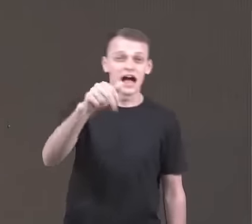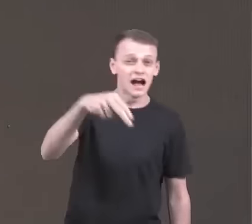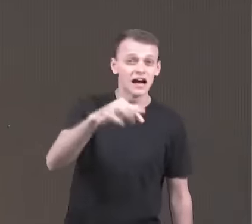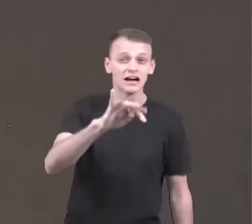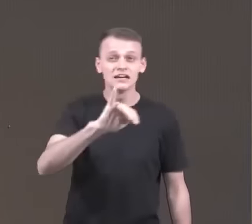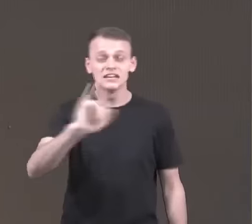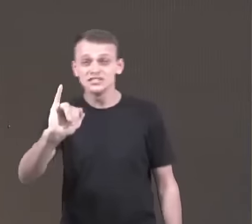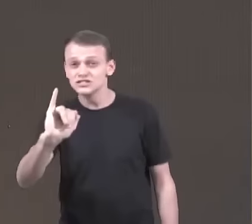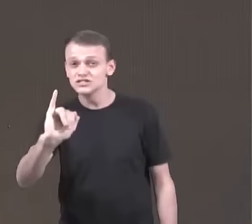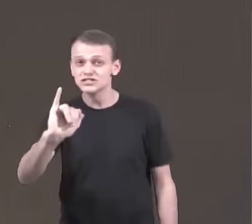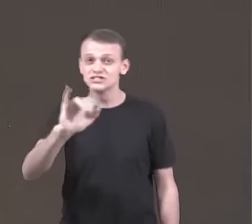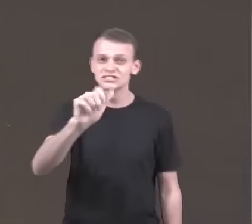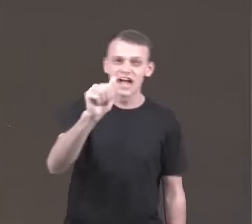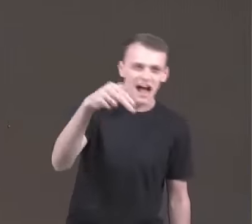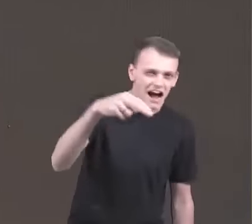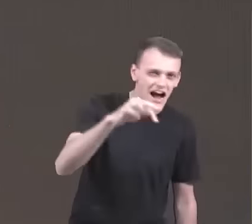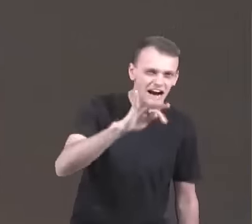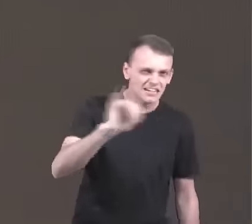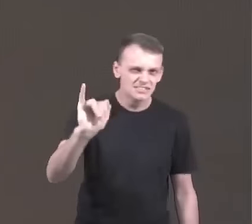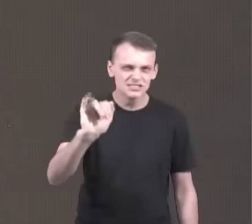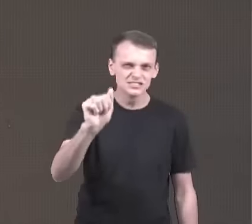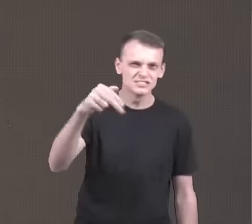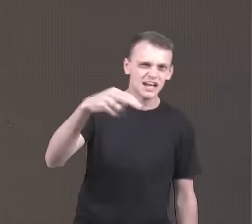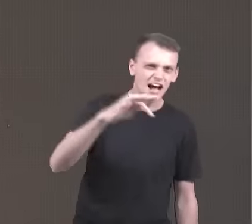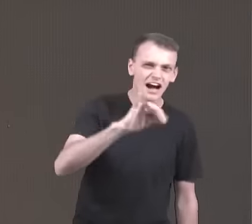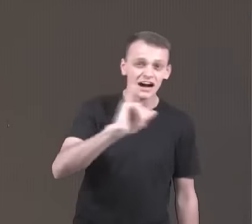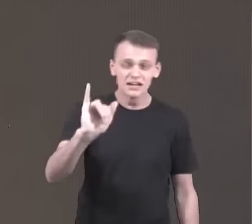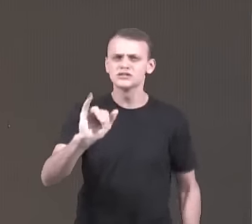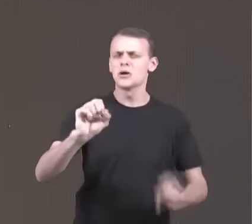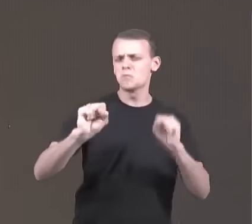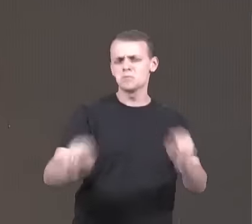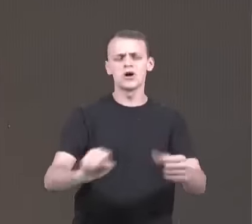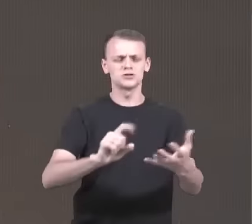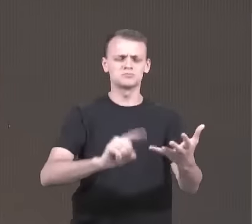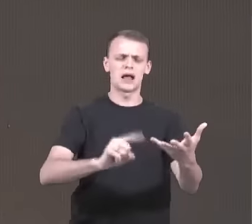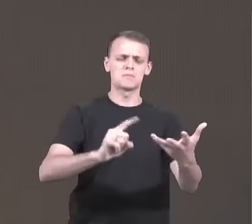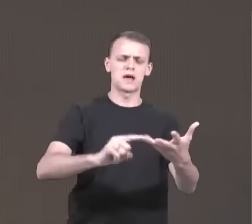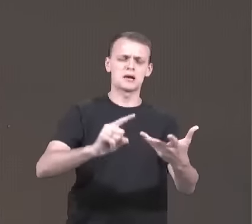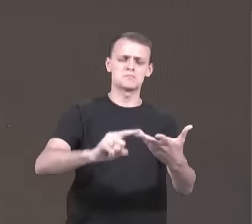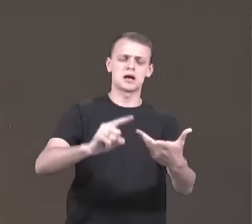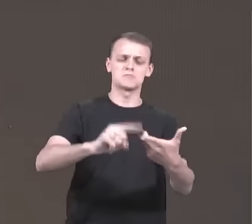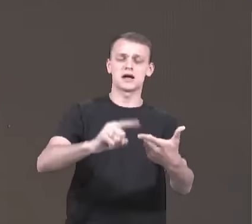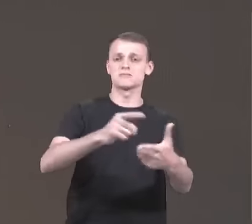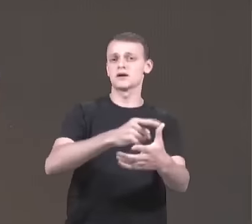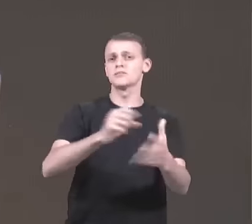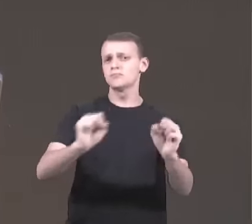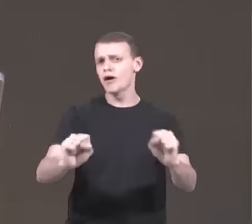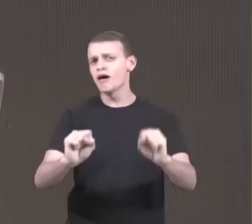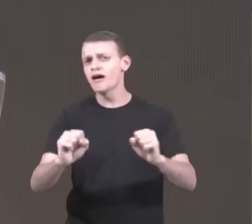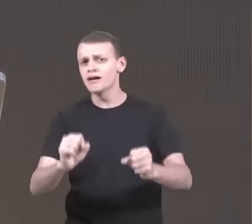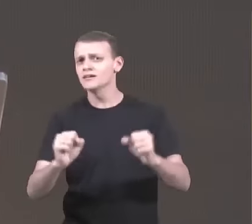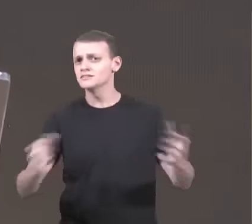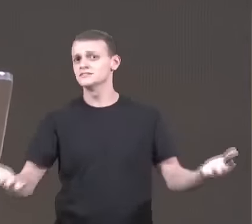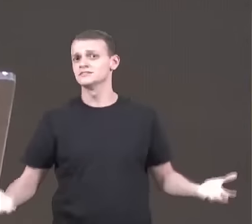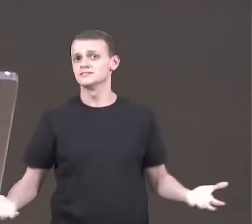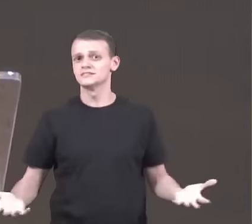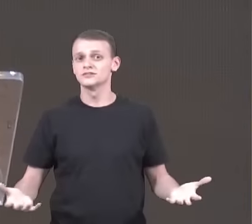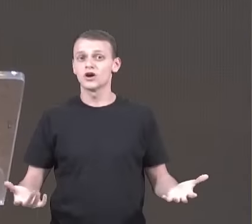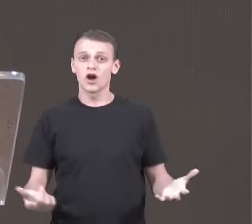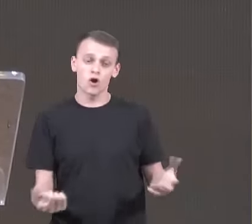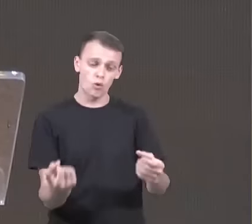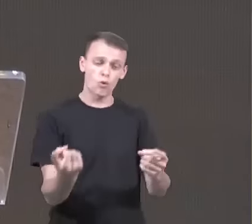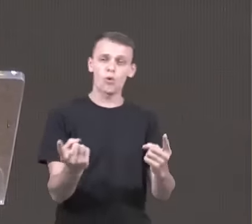a unção, Cristo é ungido, anti o Espírito Santo, pode ser qualificado como anticristo, anticristão. Todas essas